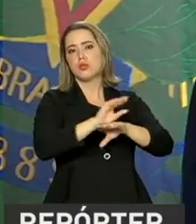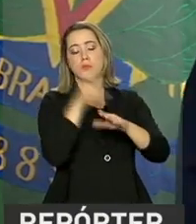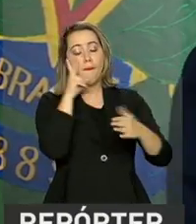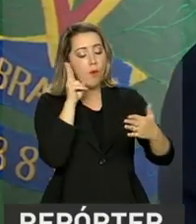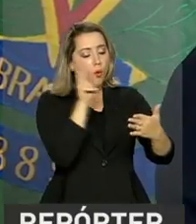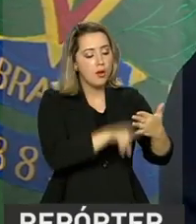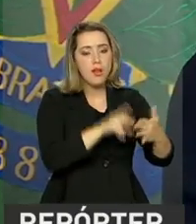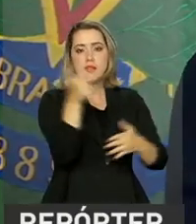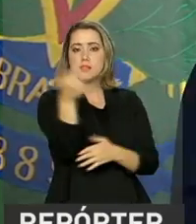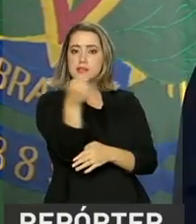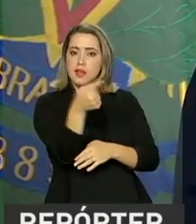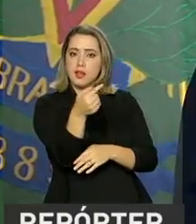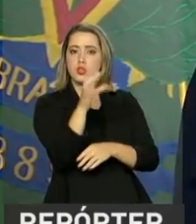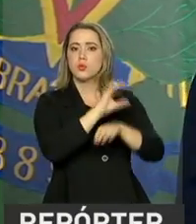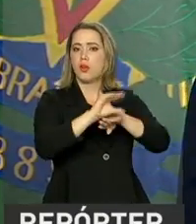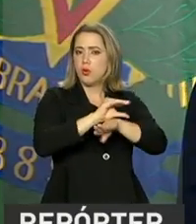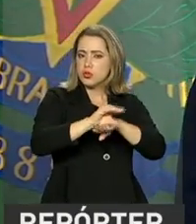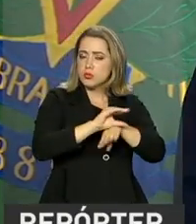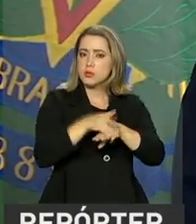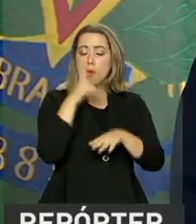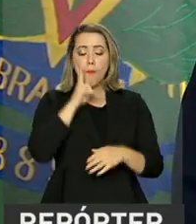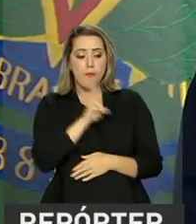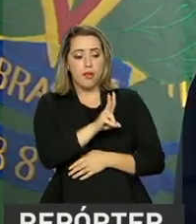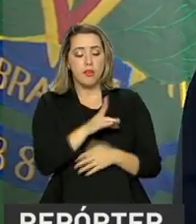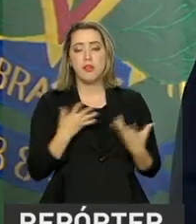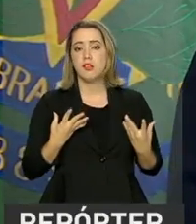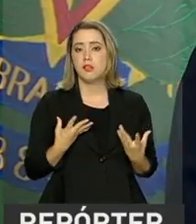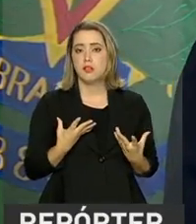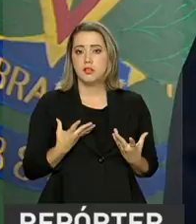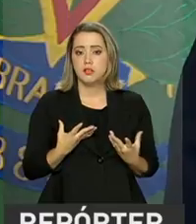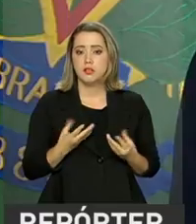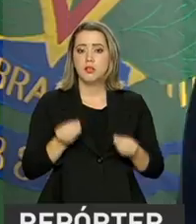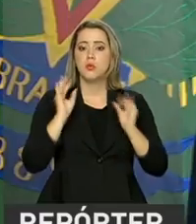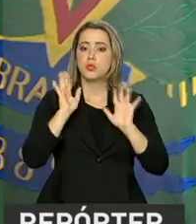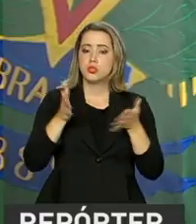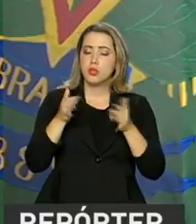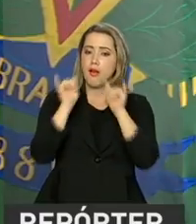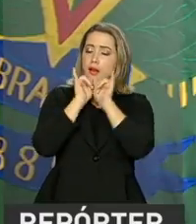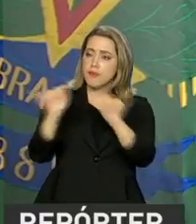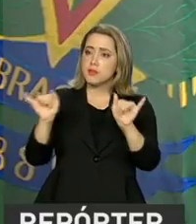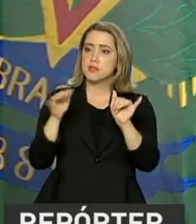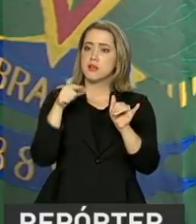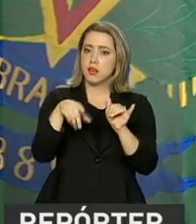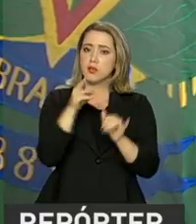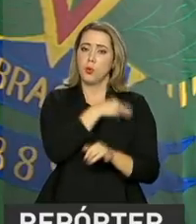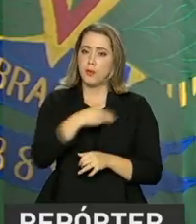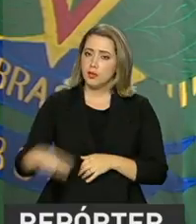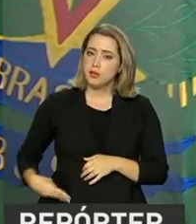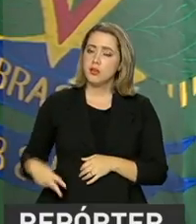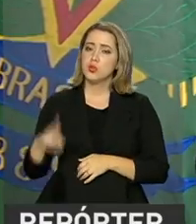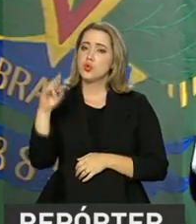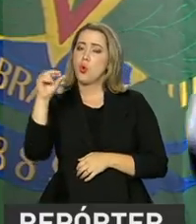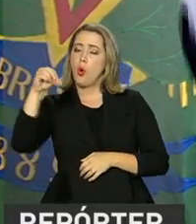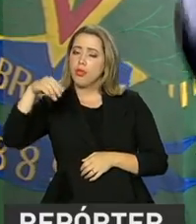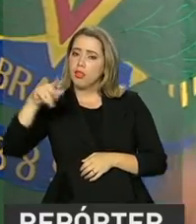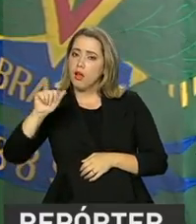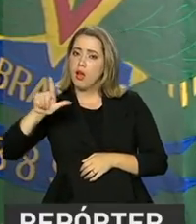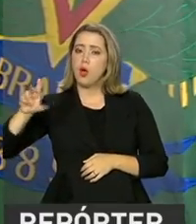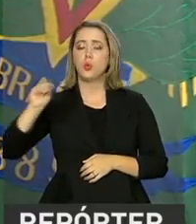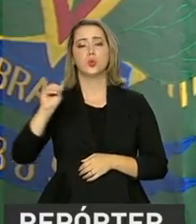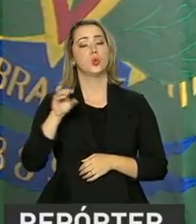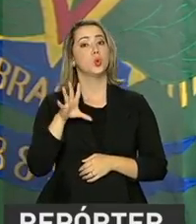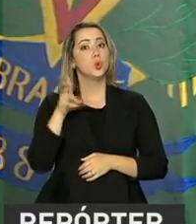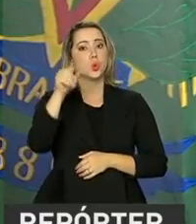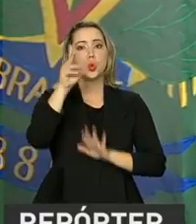função eu tenho até repetitivo eles caíam como tem alaranjado comédia sua maneira e os direitos trabalhistas são todas